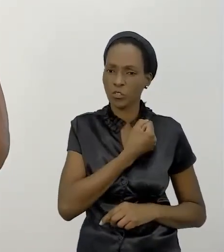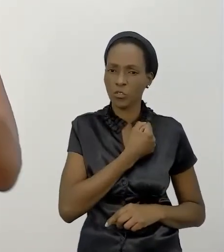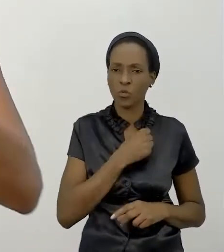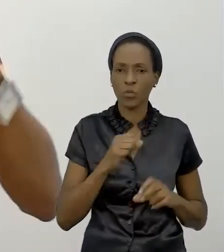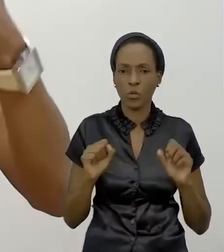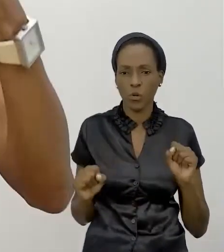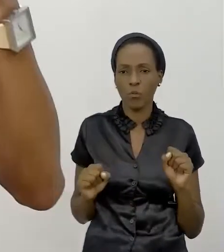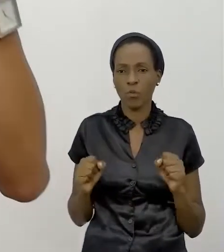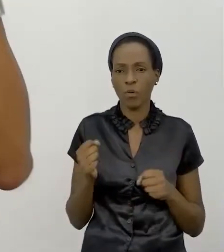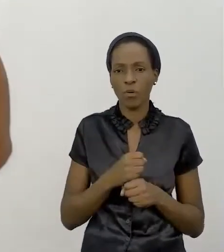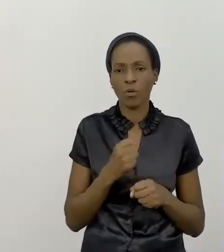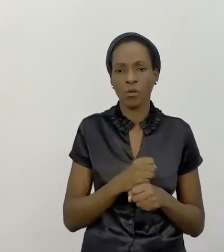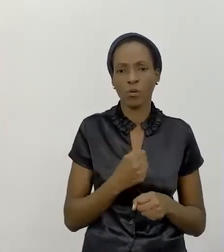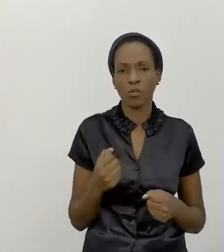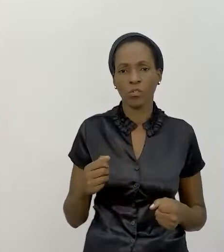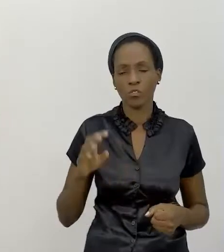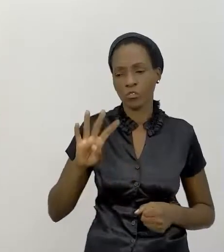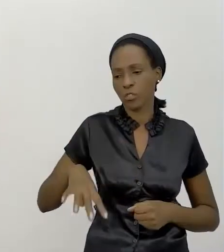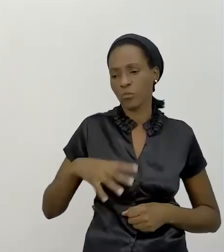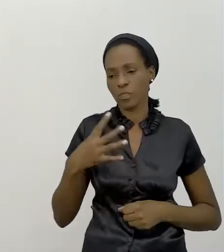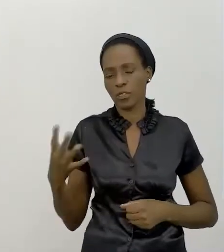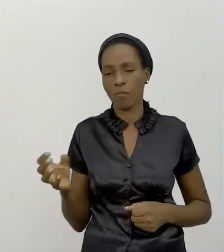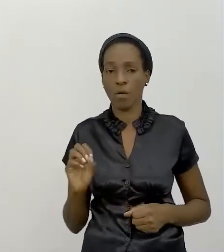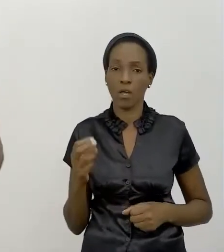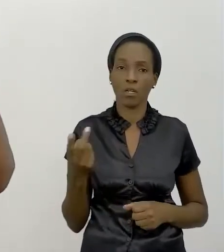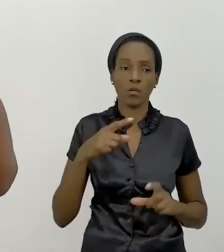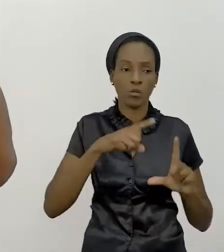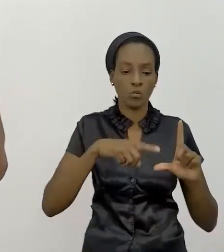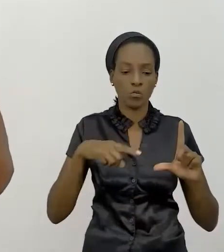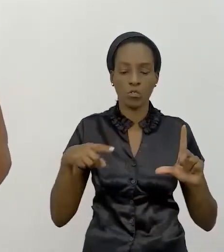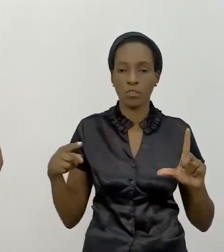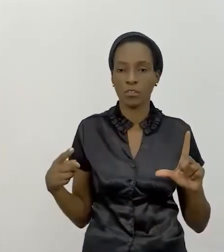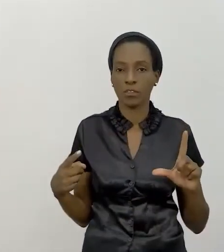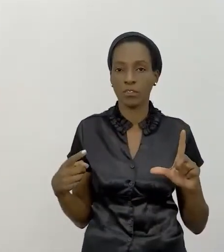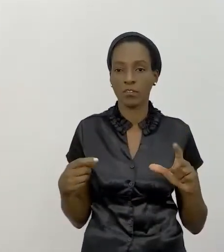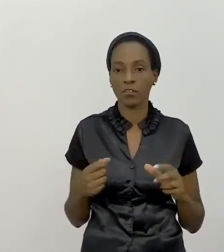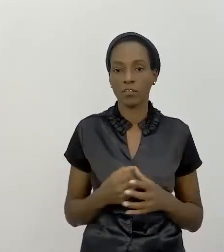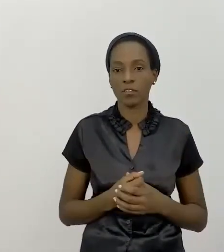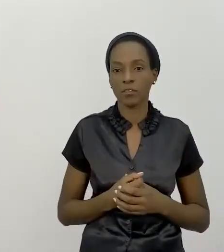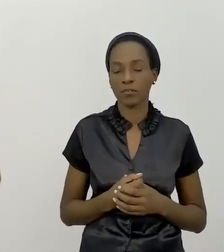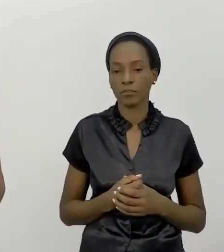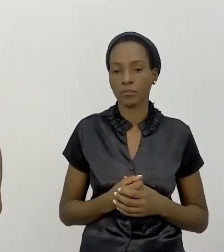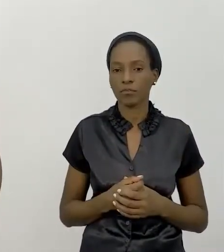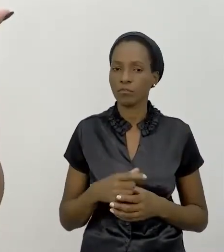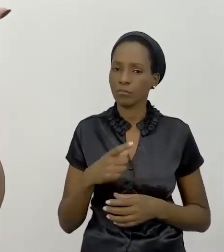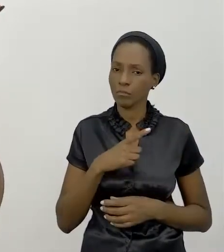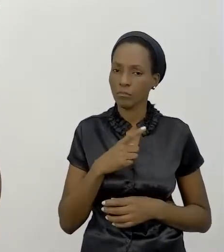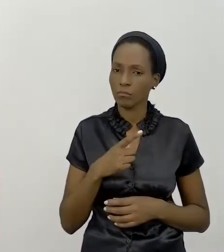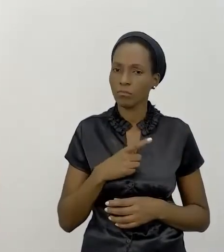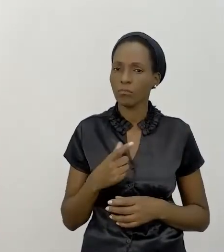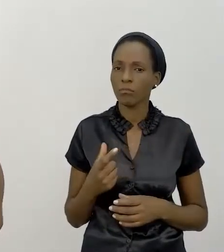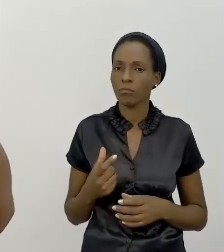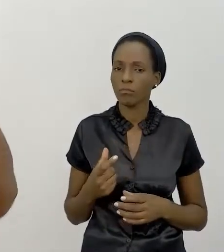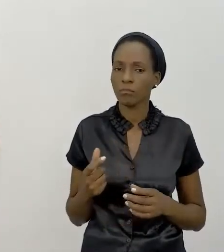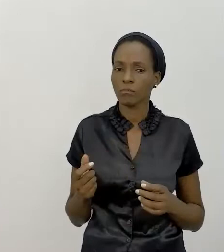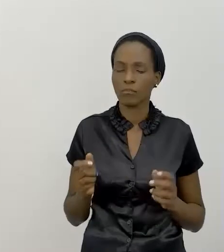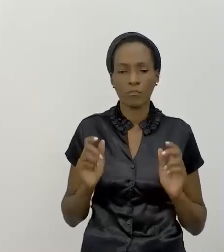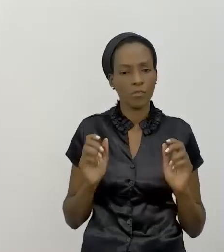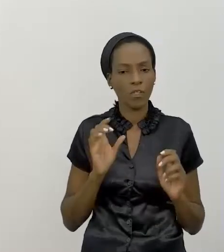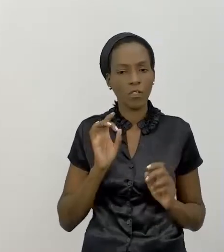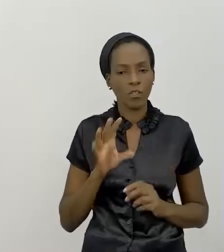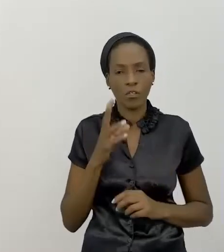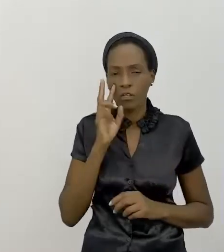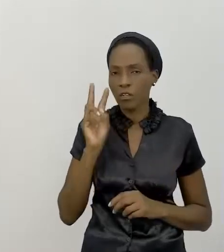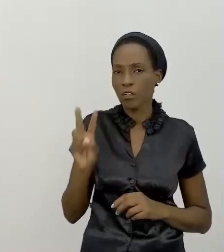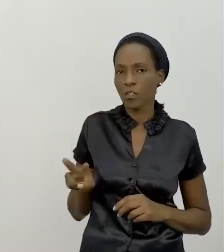tabela, eu posso construir um gráfico, tá certo? E deve existir, né, só de olhar para a expressão, nós estamos vendo